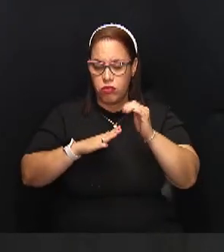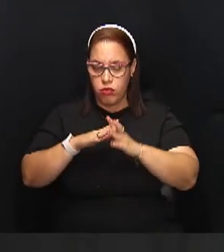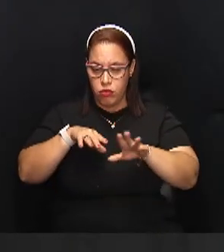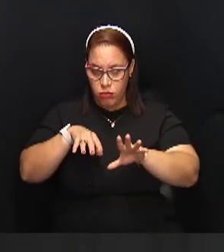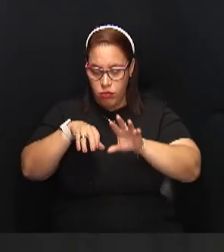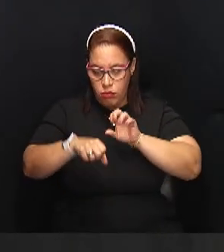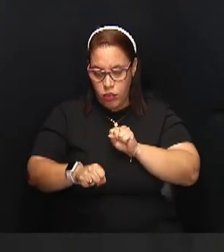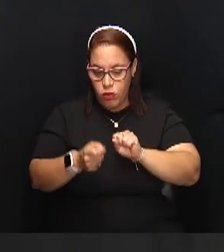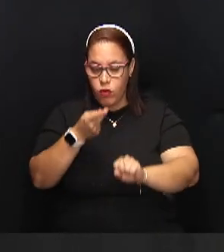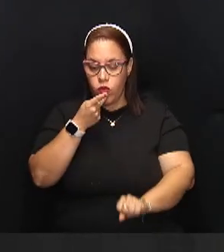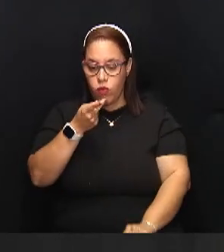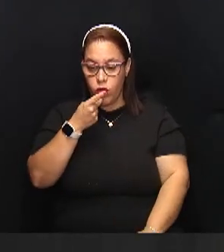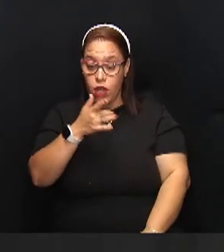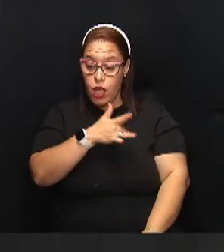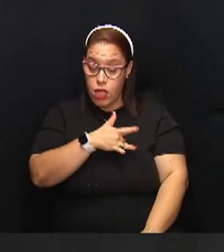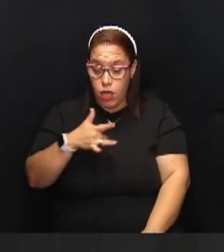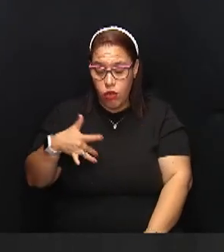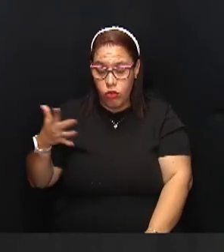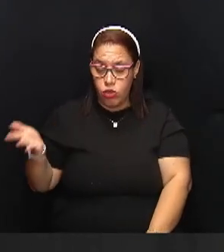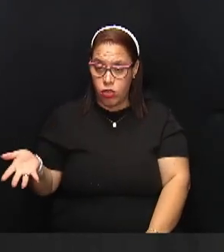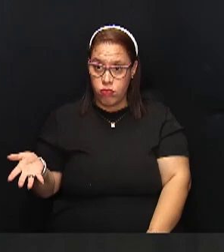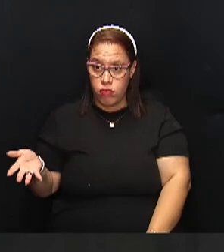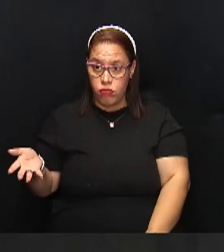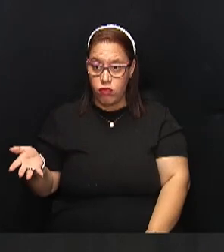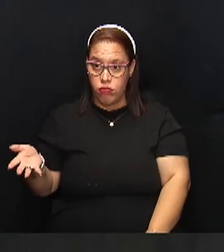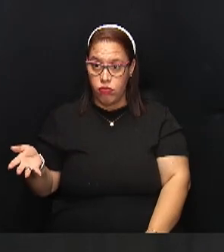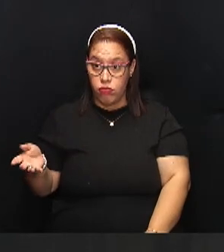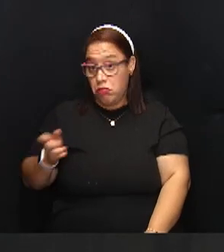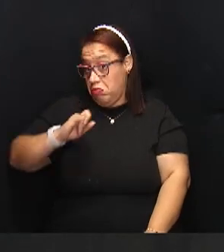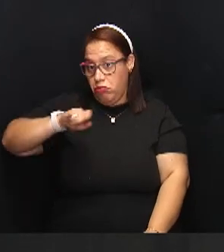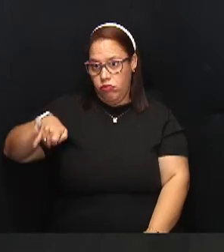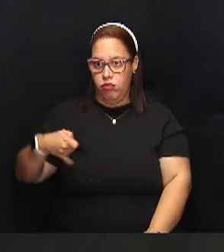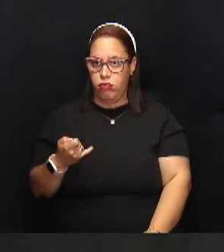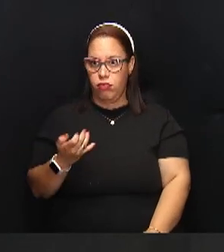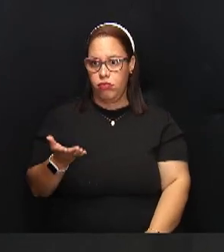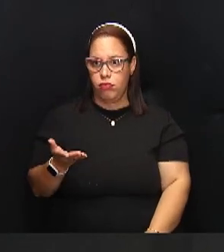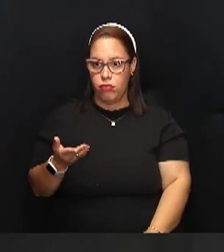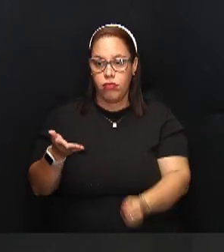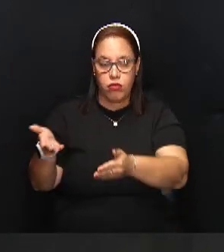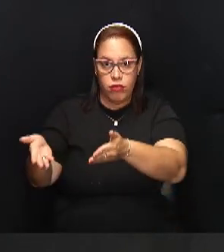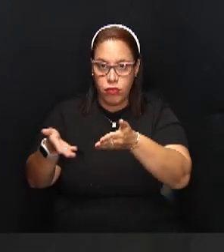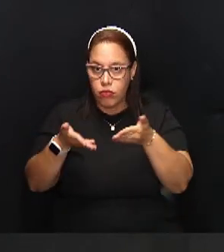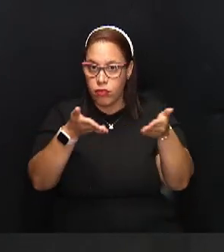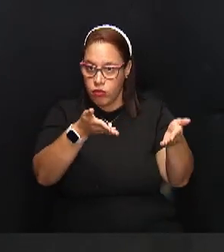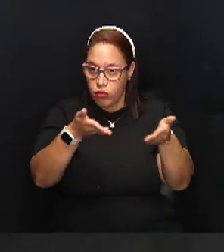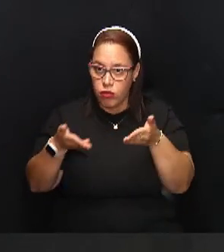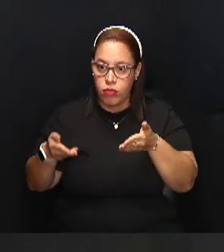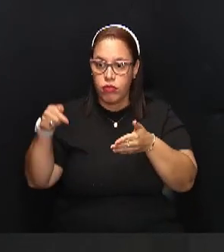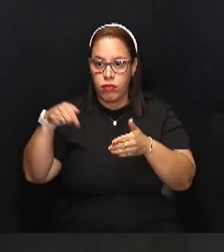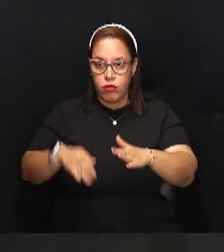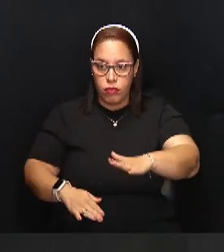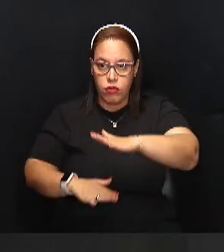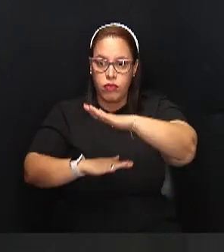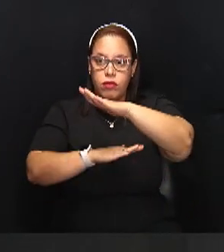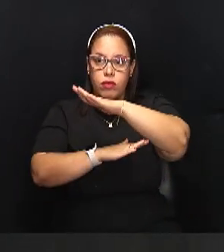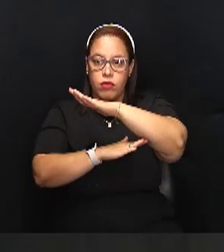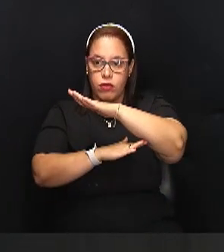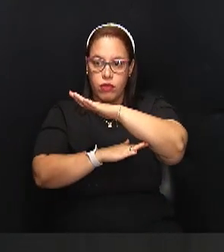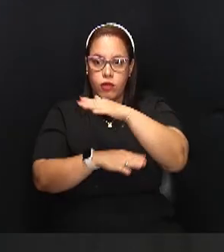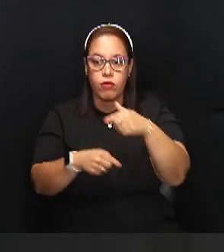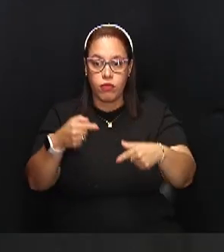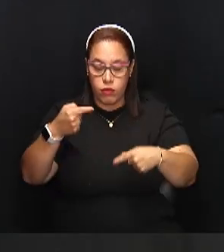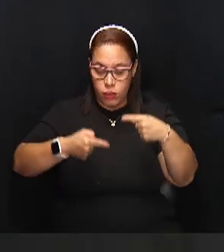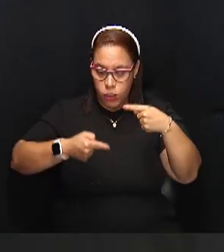você bem disse, é a área de saúde. Então, nada mais oportuno de que eu traga, né, para essa casa, para